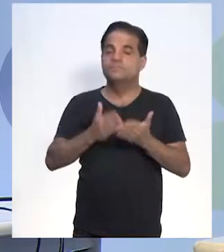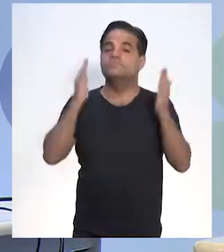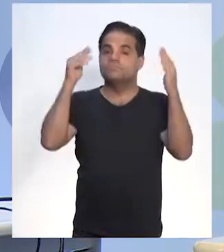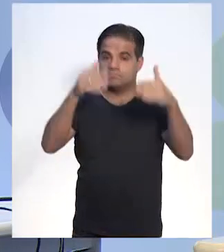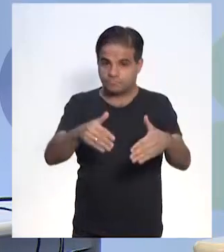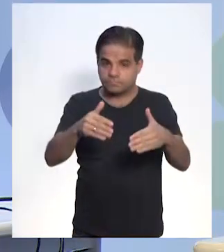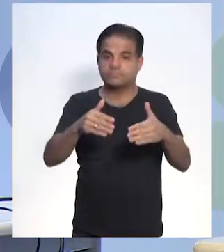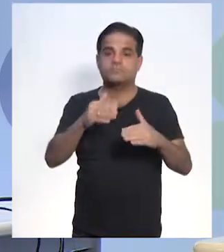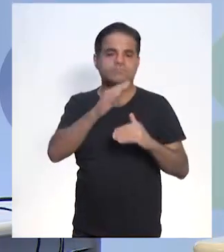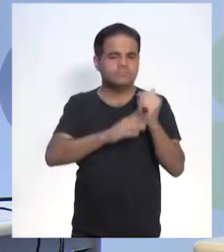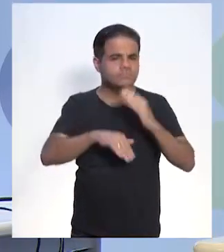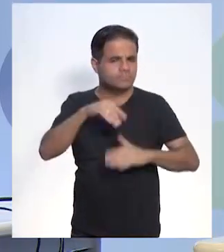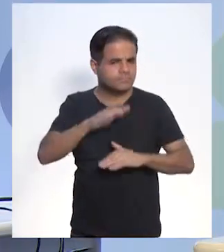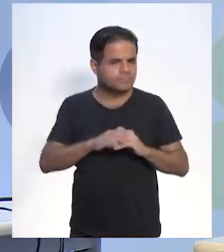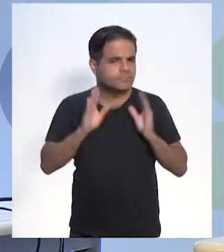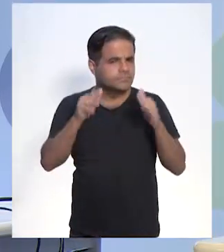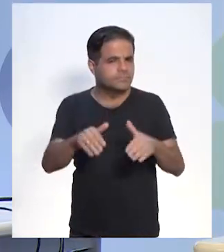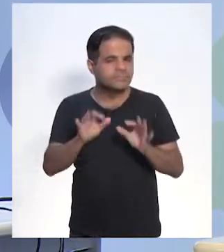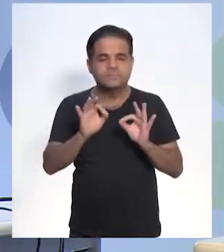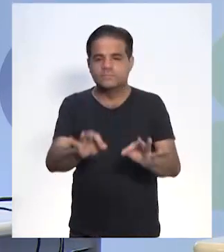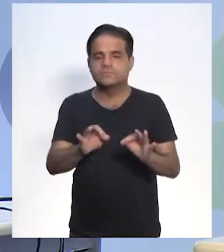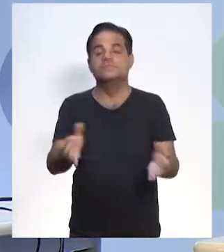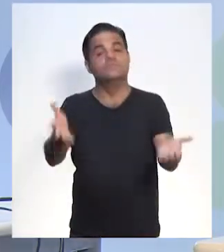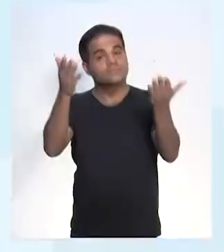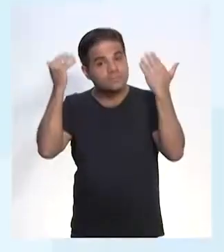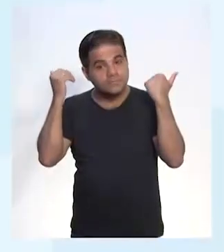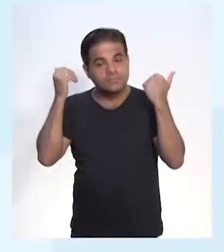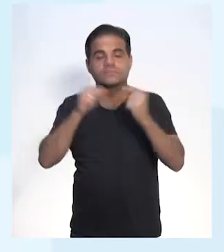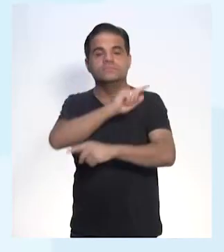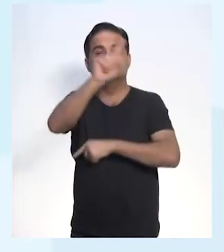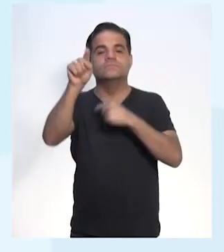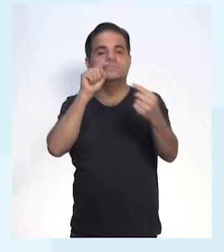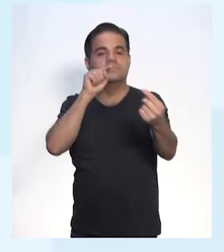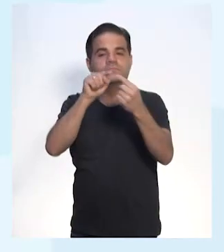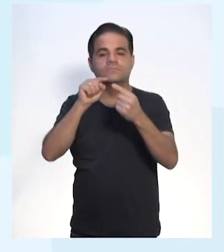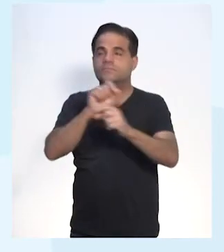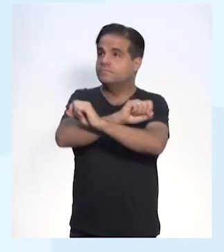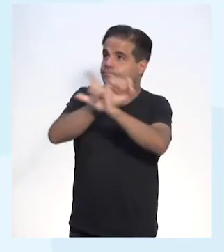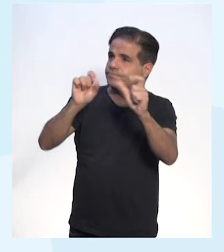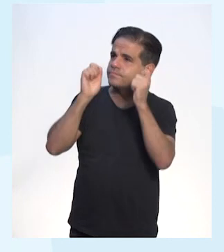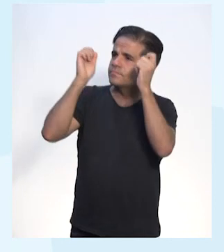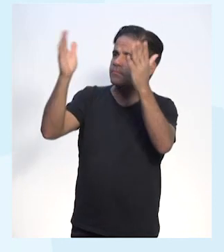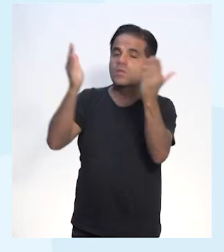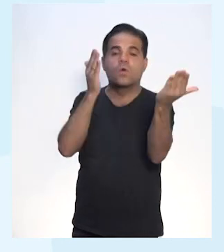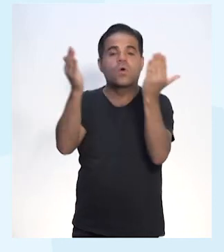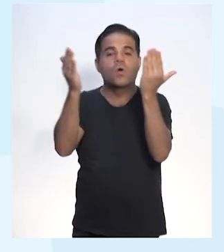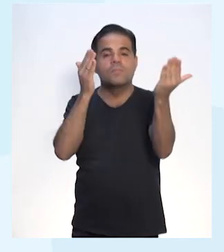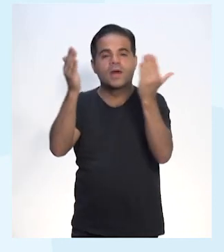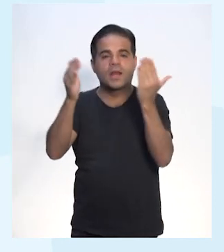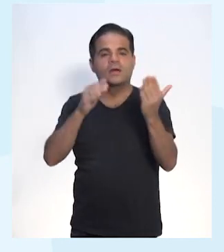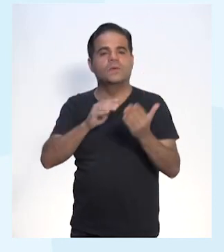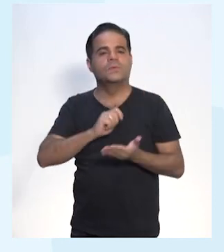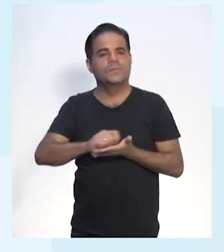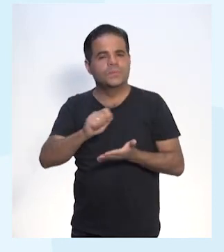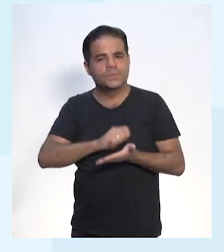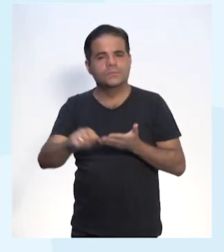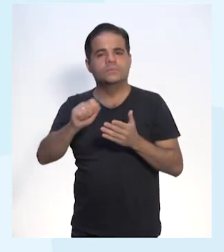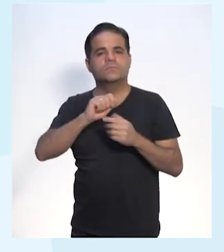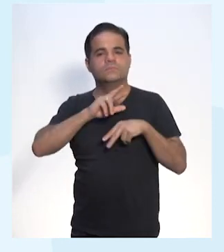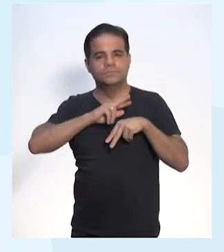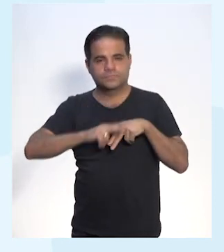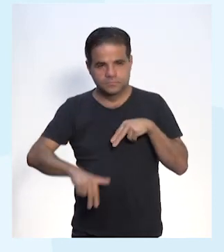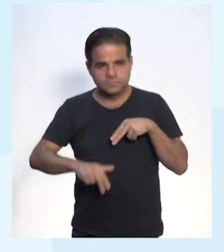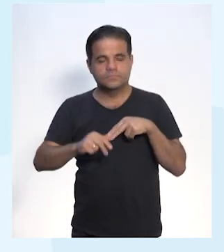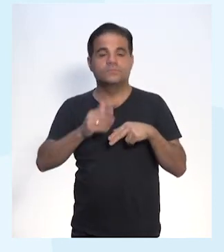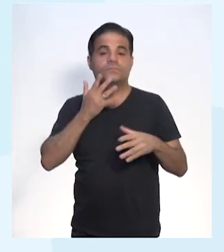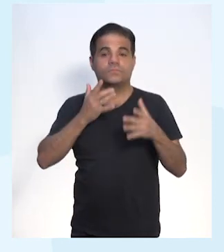focar nessa habilidade, certo? Então, bora lá. Objetivos na tela. Comparar a produção escrita do gênero dramático e do